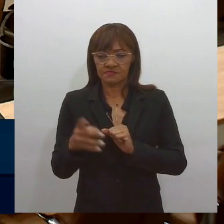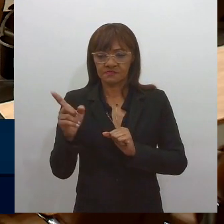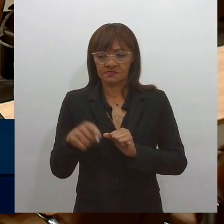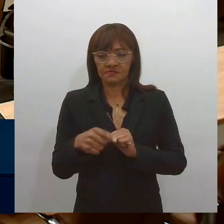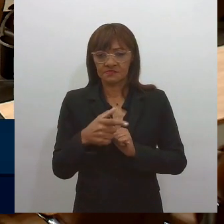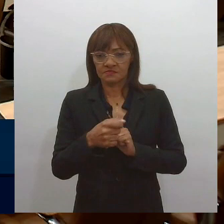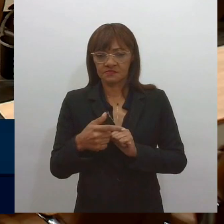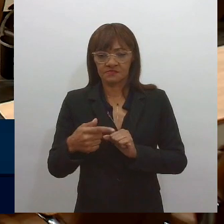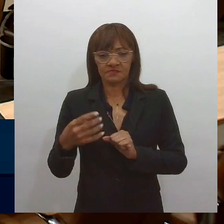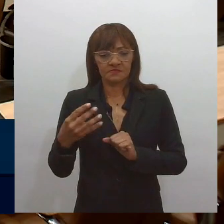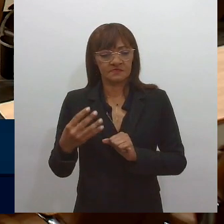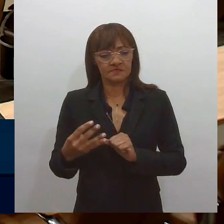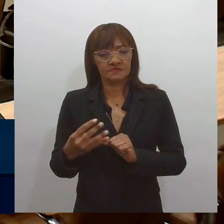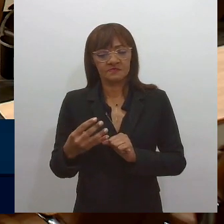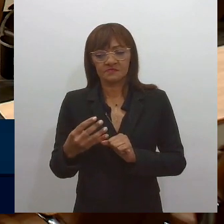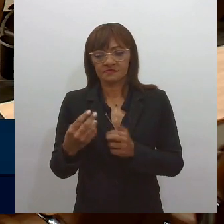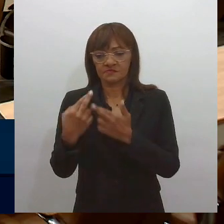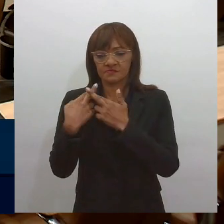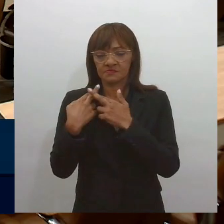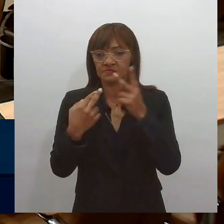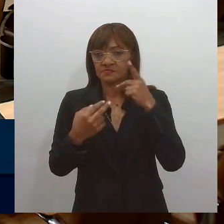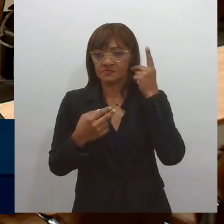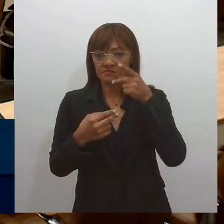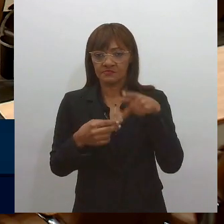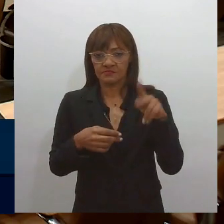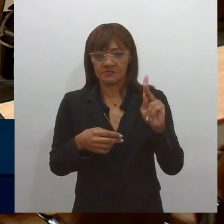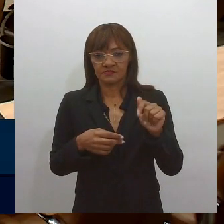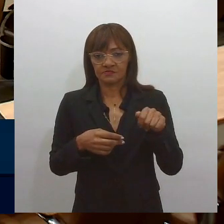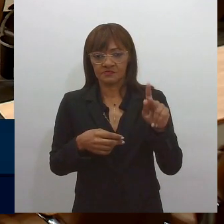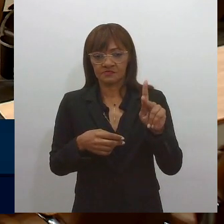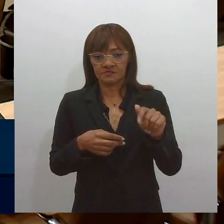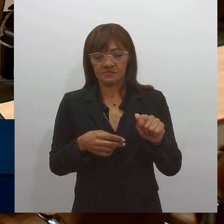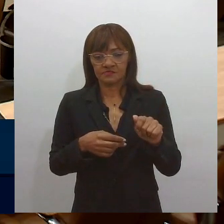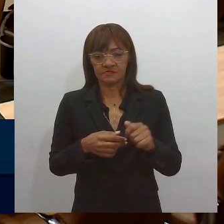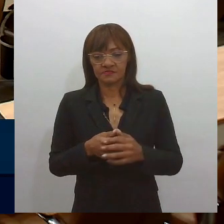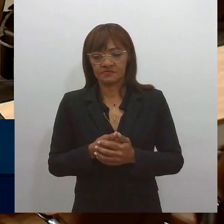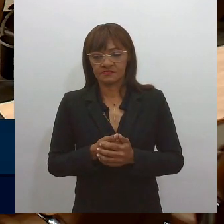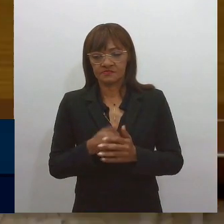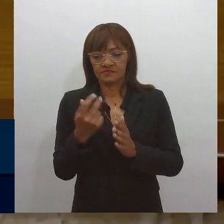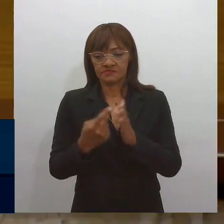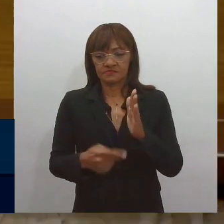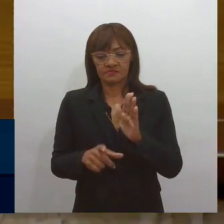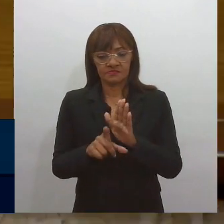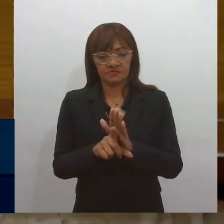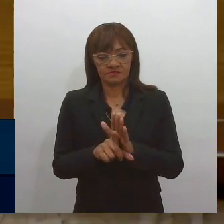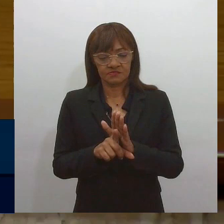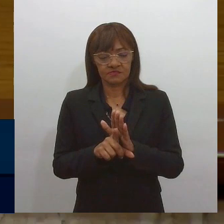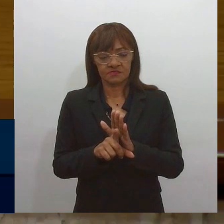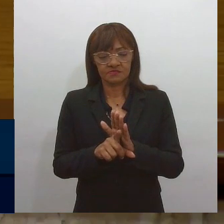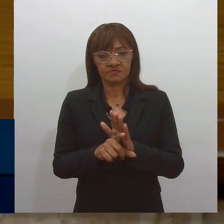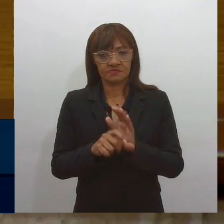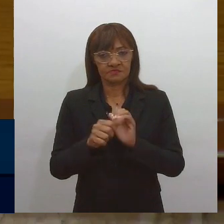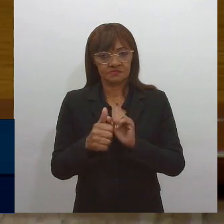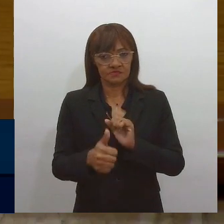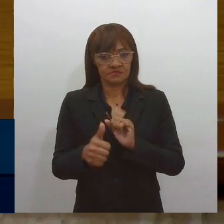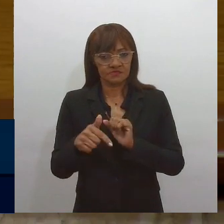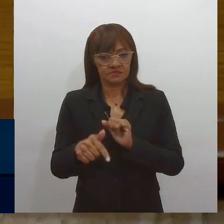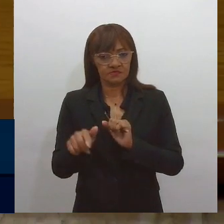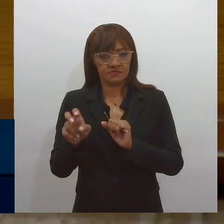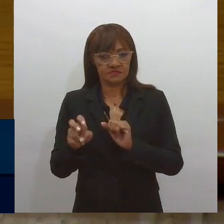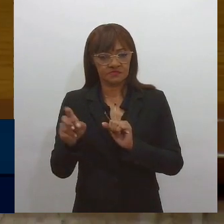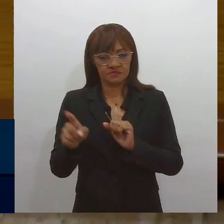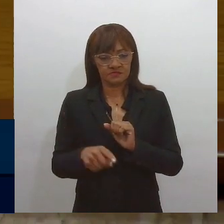Kaká Santos projeto de lei número 165/22 autoria Deputado